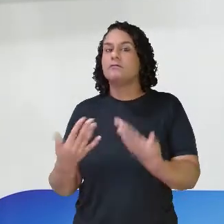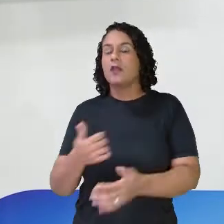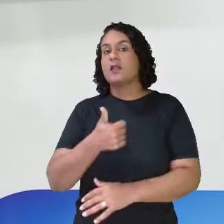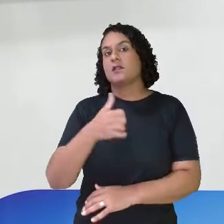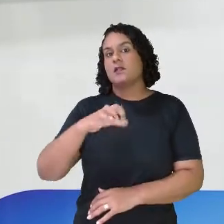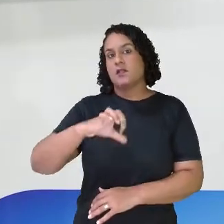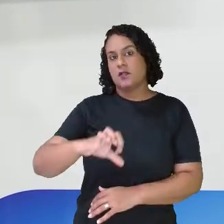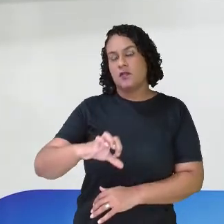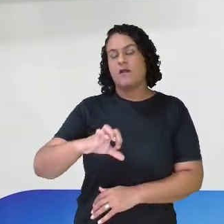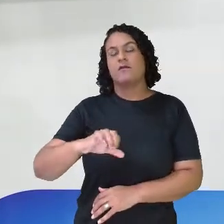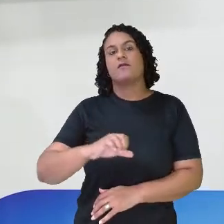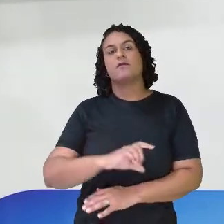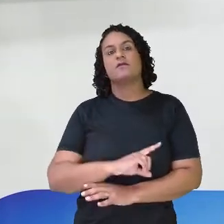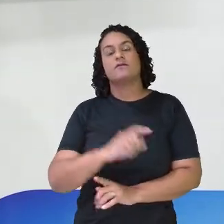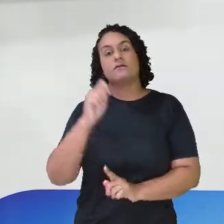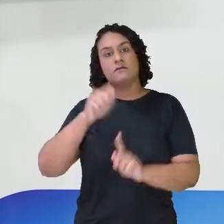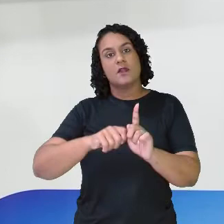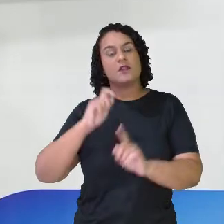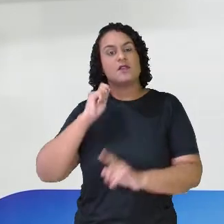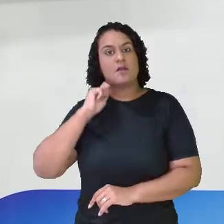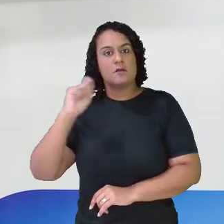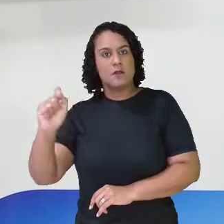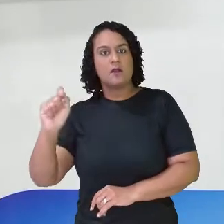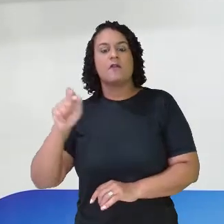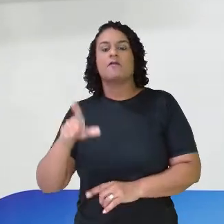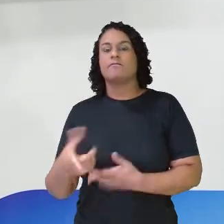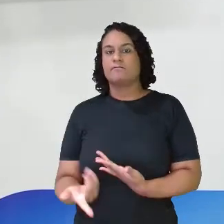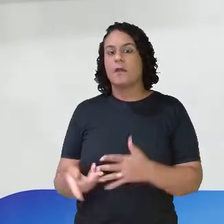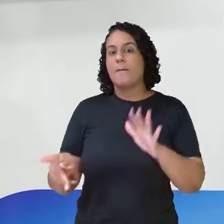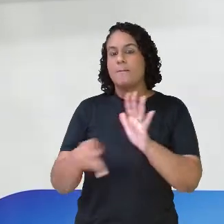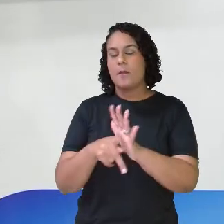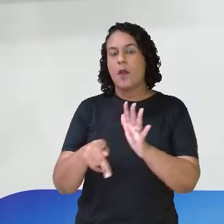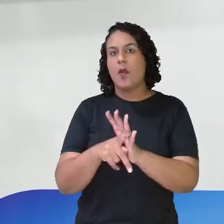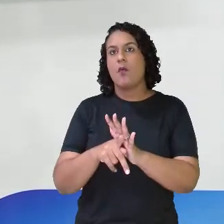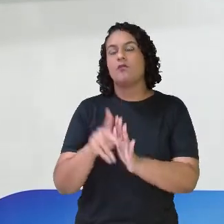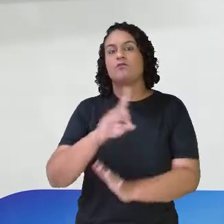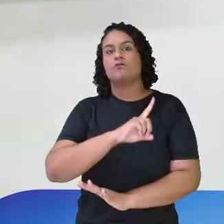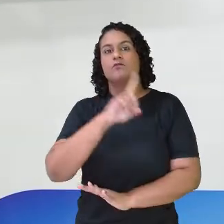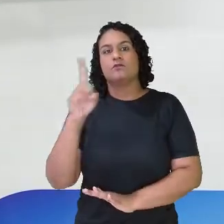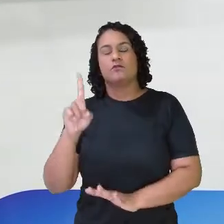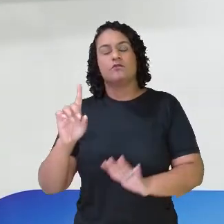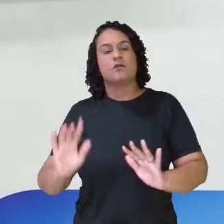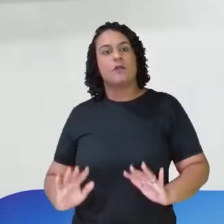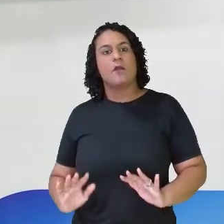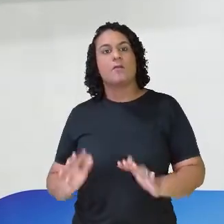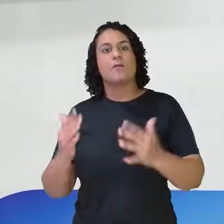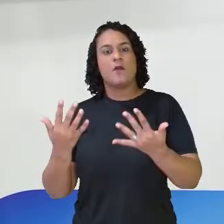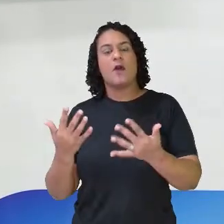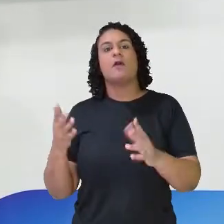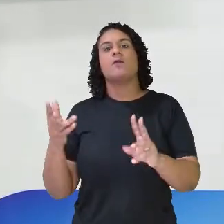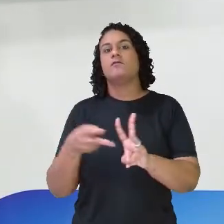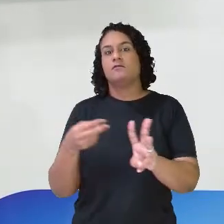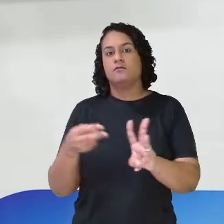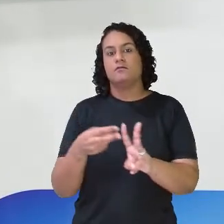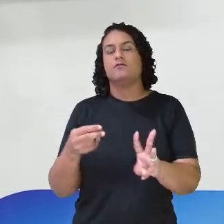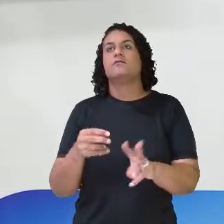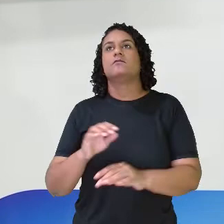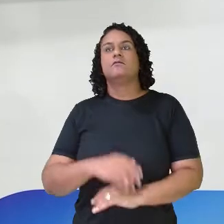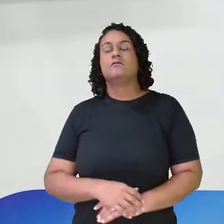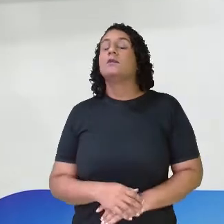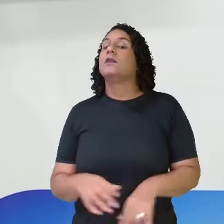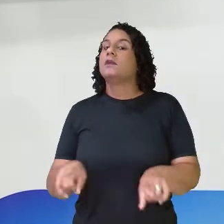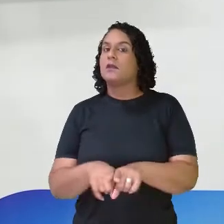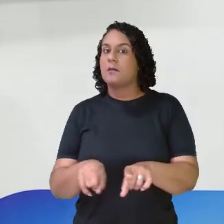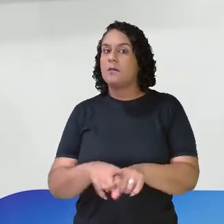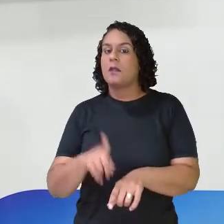né? Esse dia marca não só a celebração da cultura indígena, mas também representa um dia